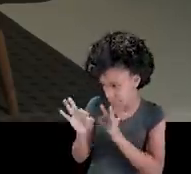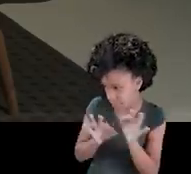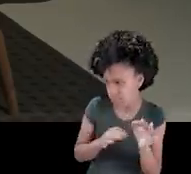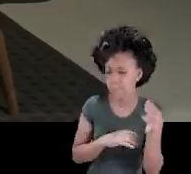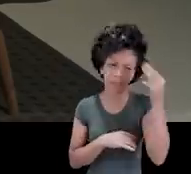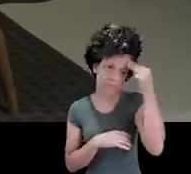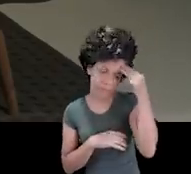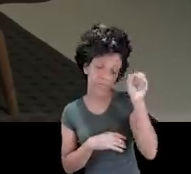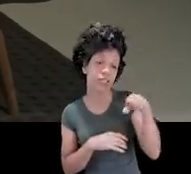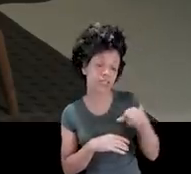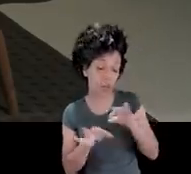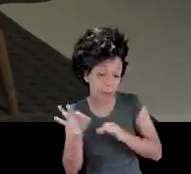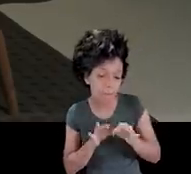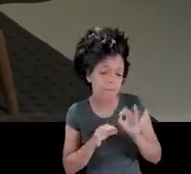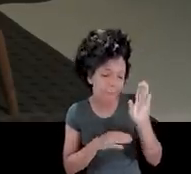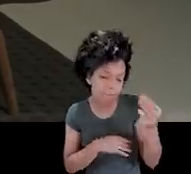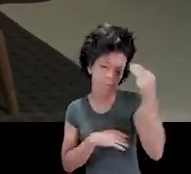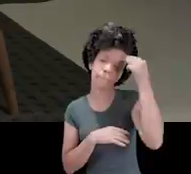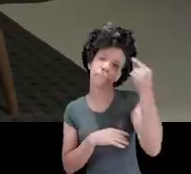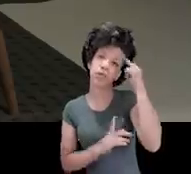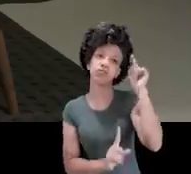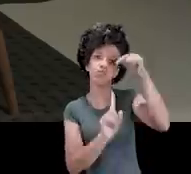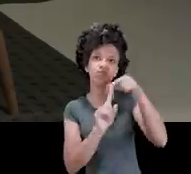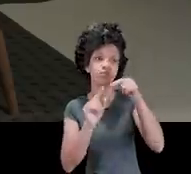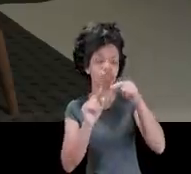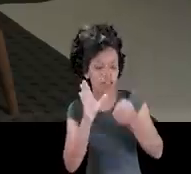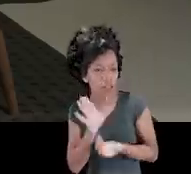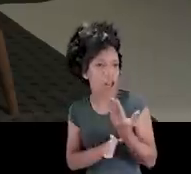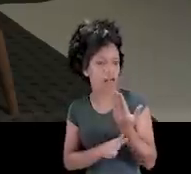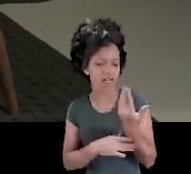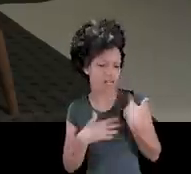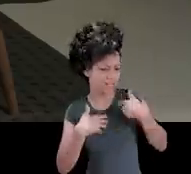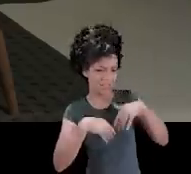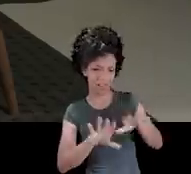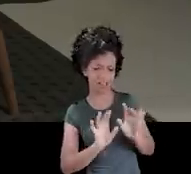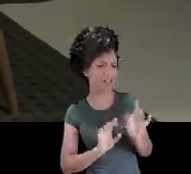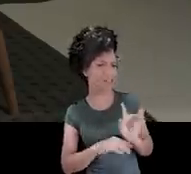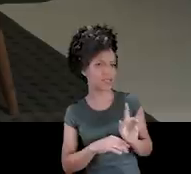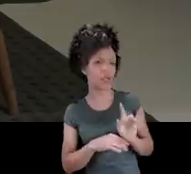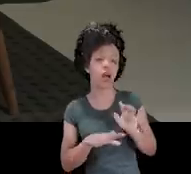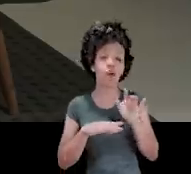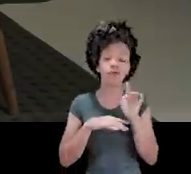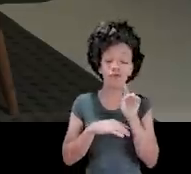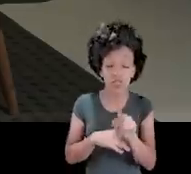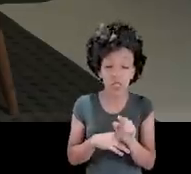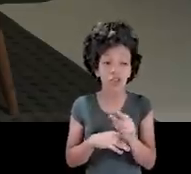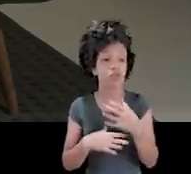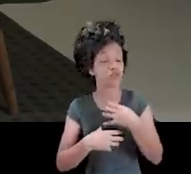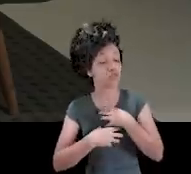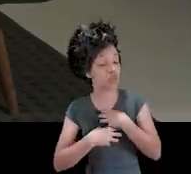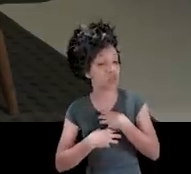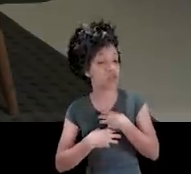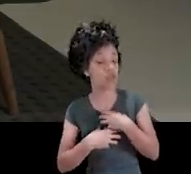Nós plasmamos e materializamos. Mas eu não quero ficar assim. Meu, você de alguma forma, de alguma